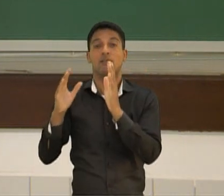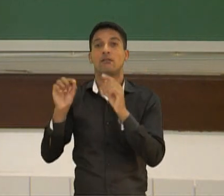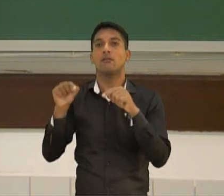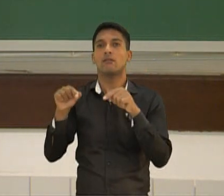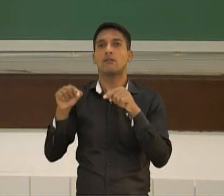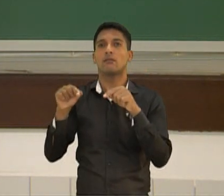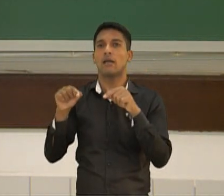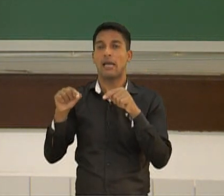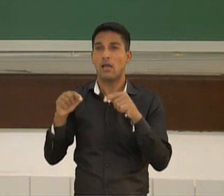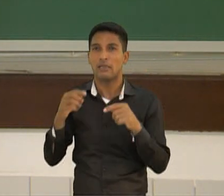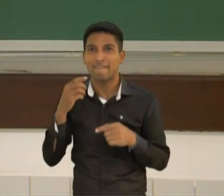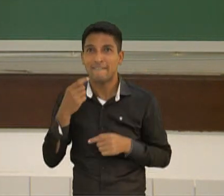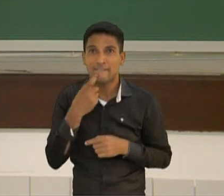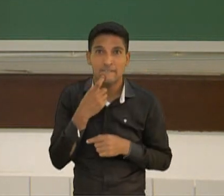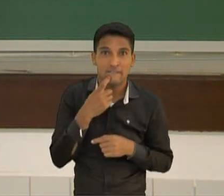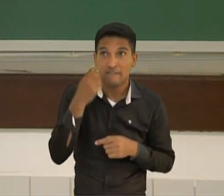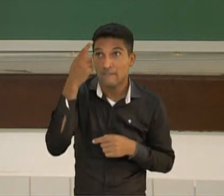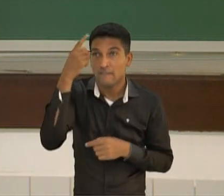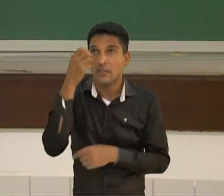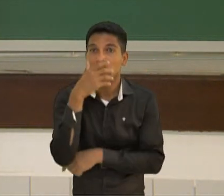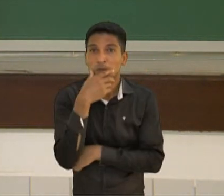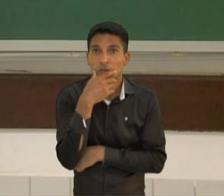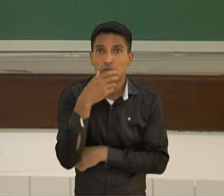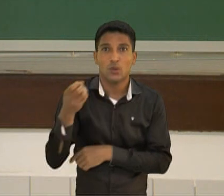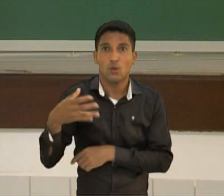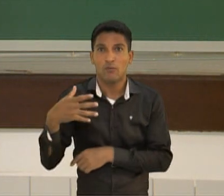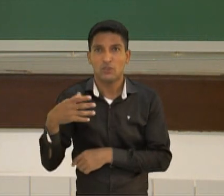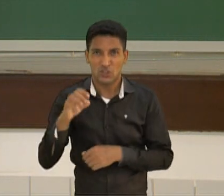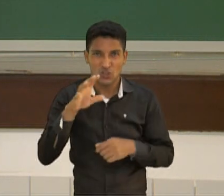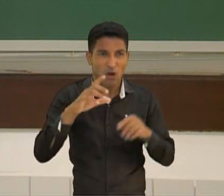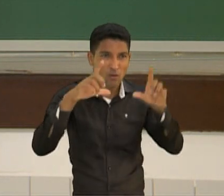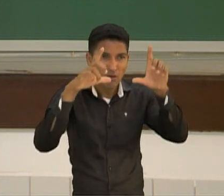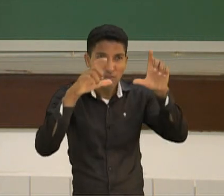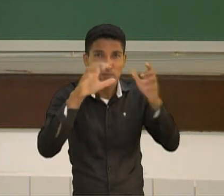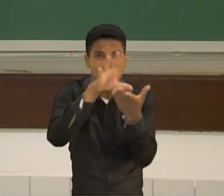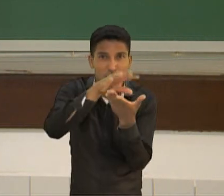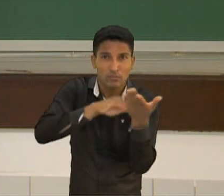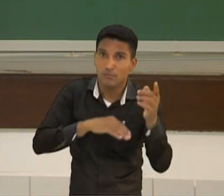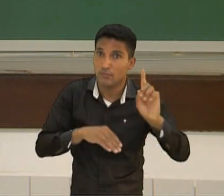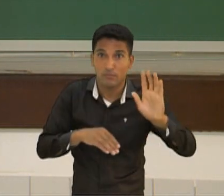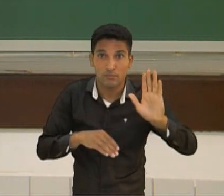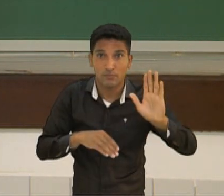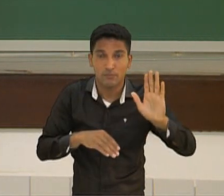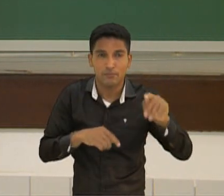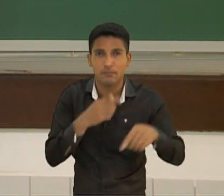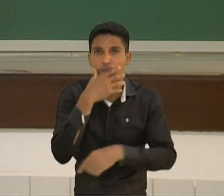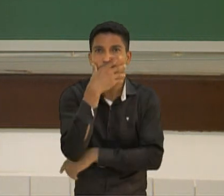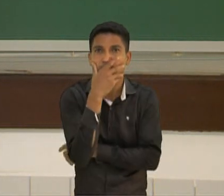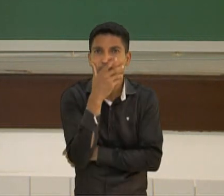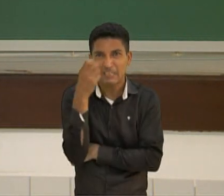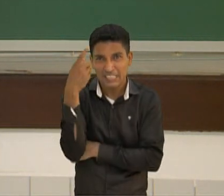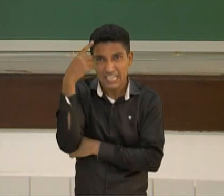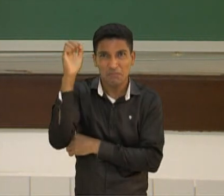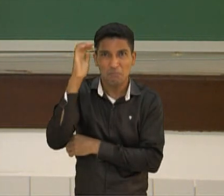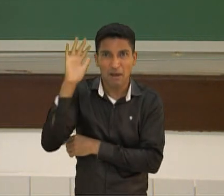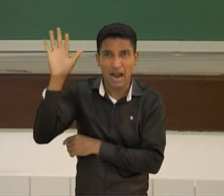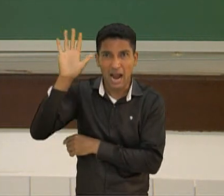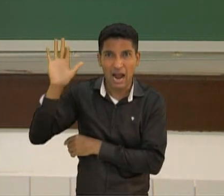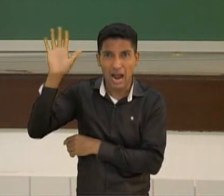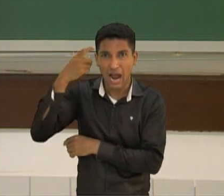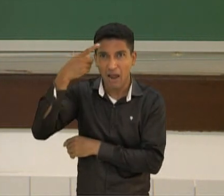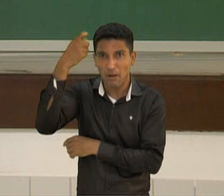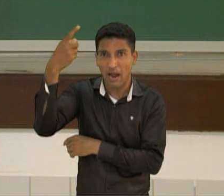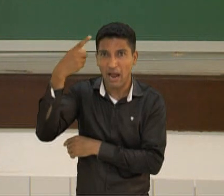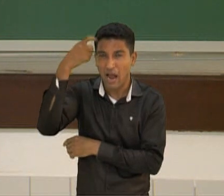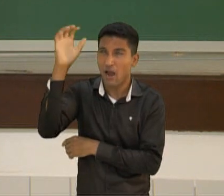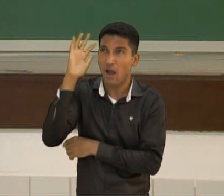algo criativo, algo novo, e não somente um retrato de alguma coisa, né, que eles estão vendo, ou uma